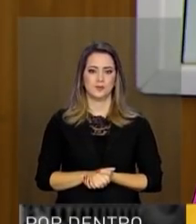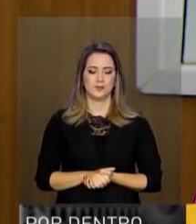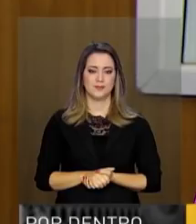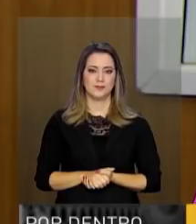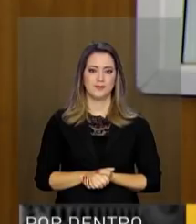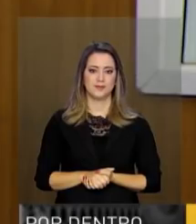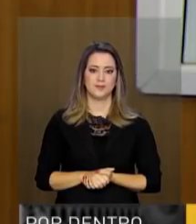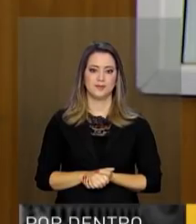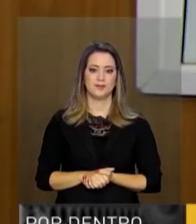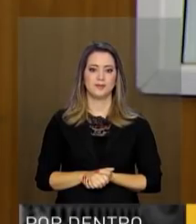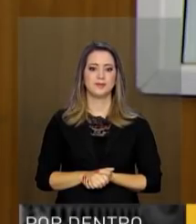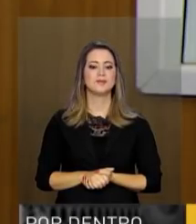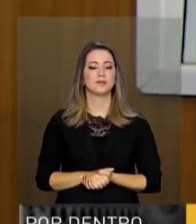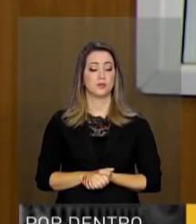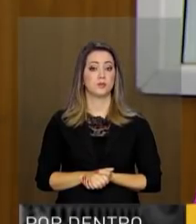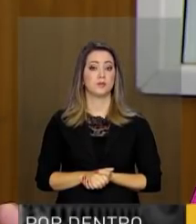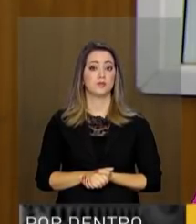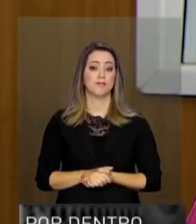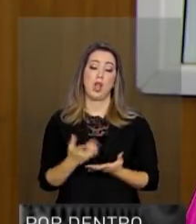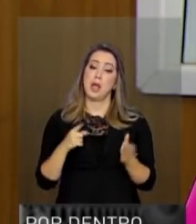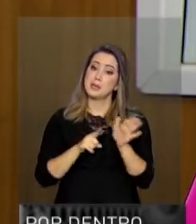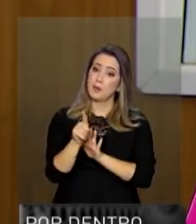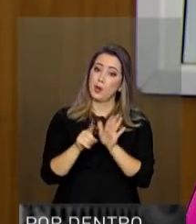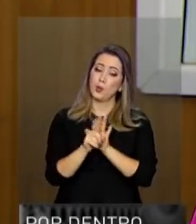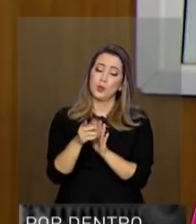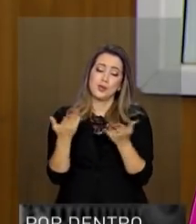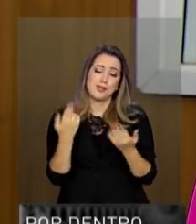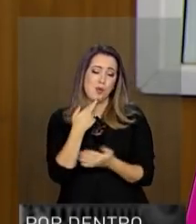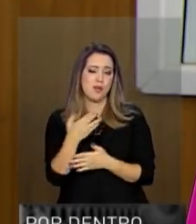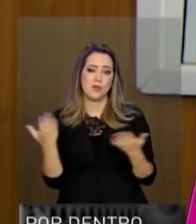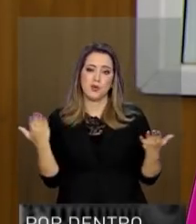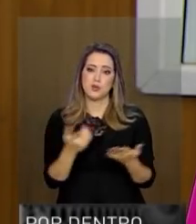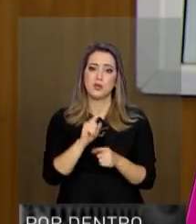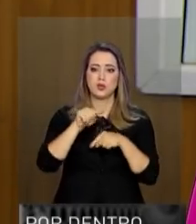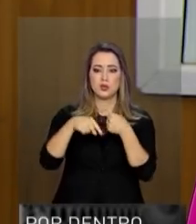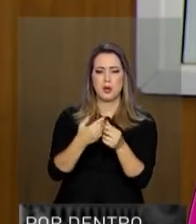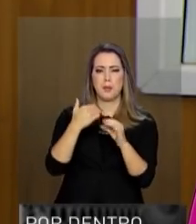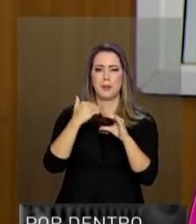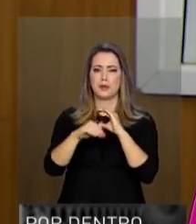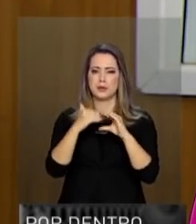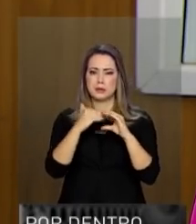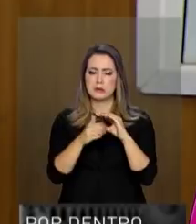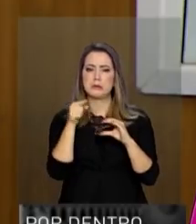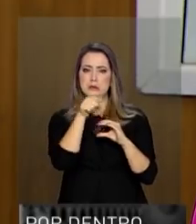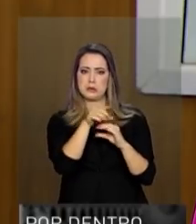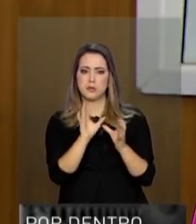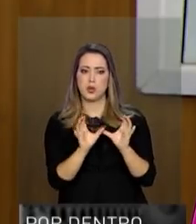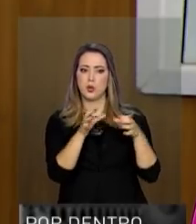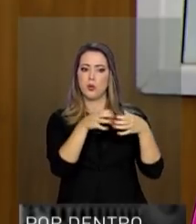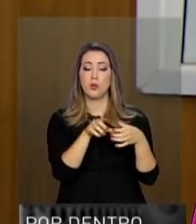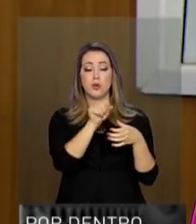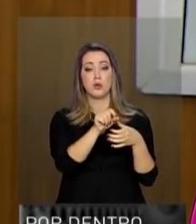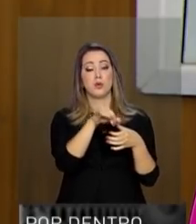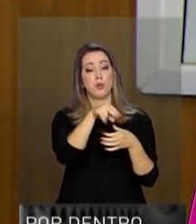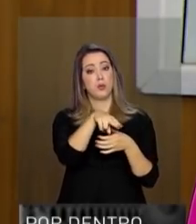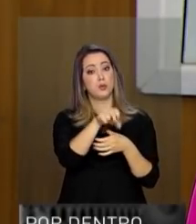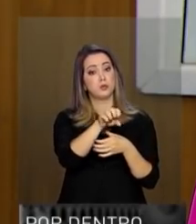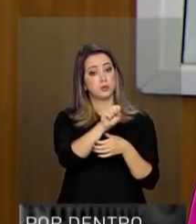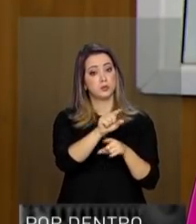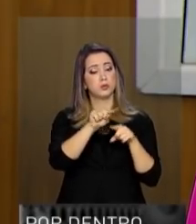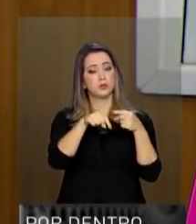www.redenacionalderadio.com.br. E as perguntas que não puderam ser respondidas vão ser encaminhadas para a Assessoria de Comunicação da Secretaria de Previdência